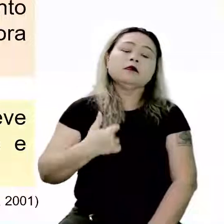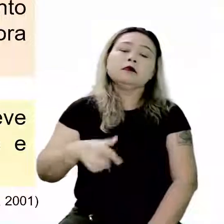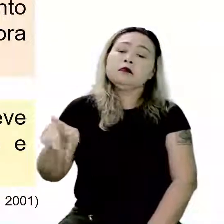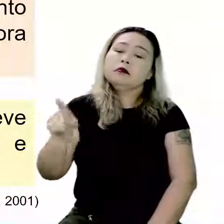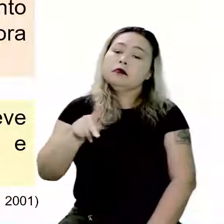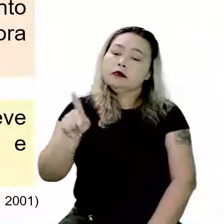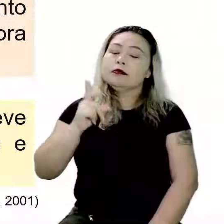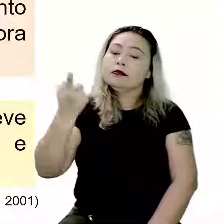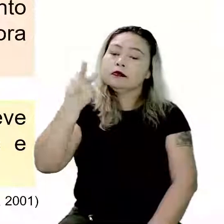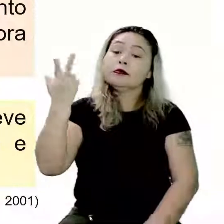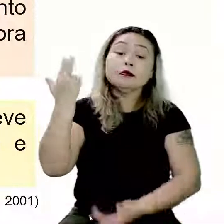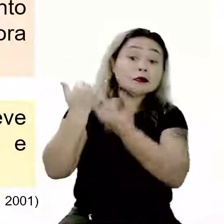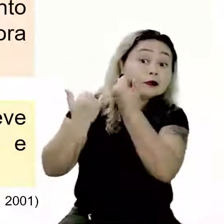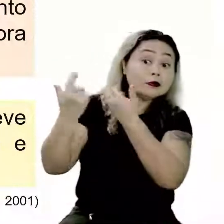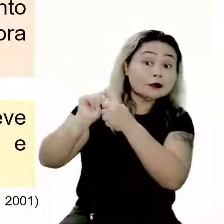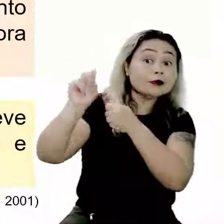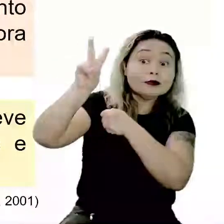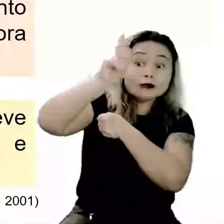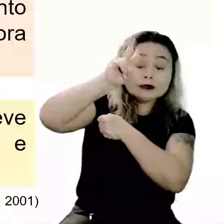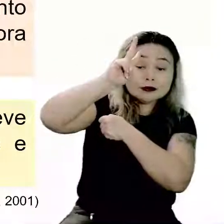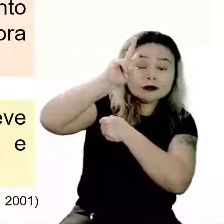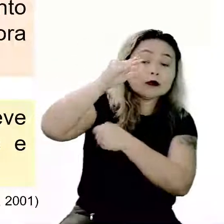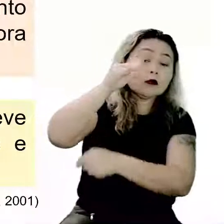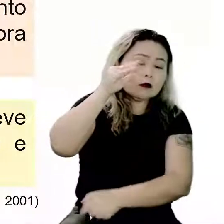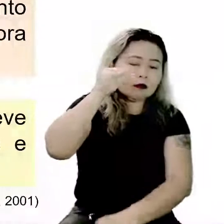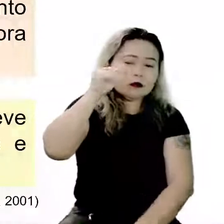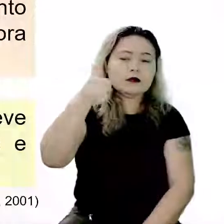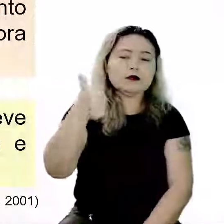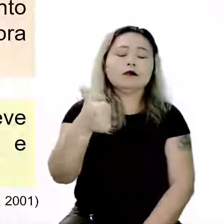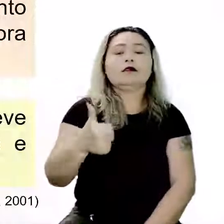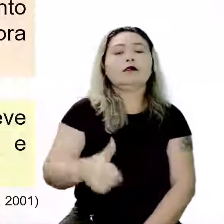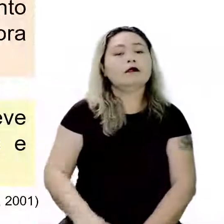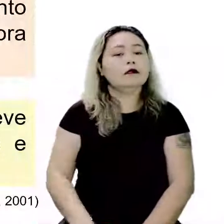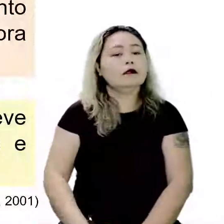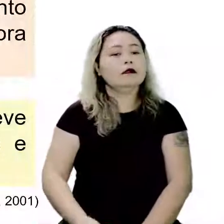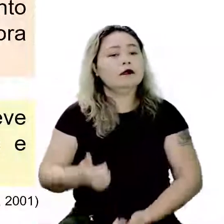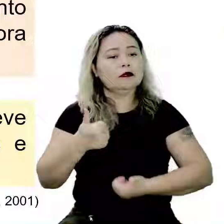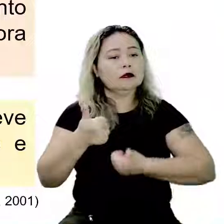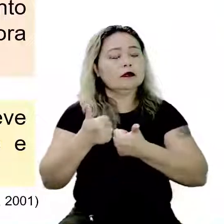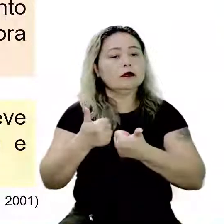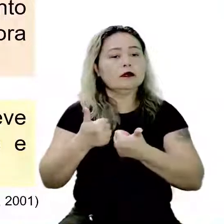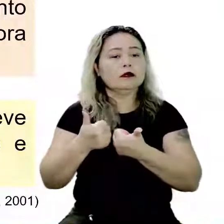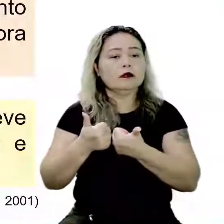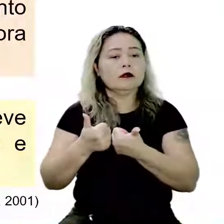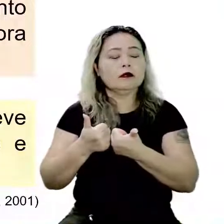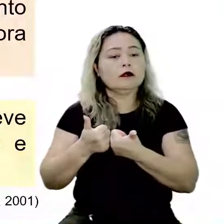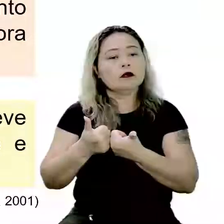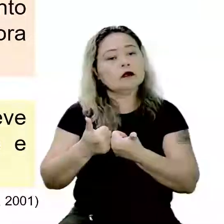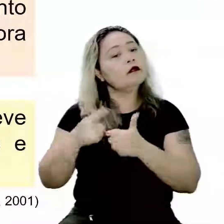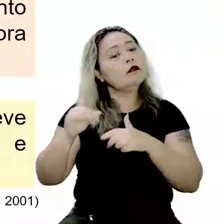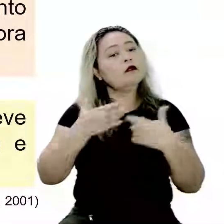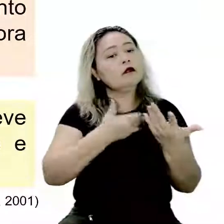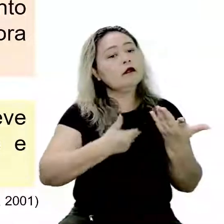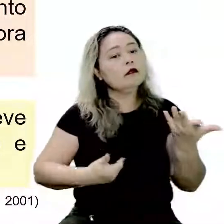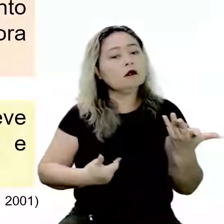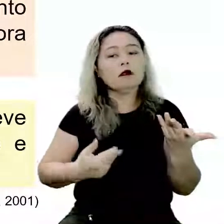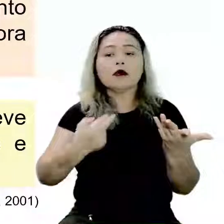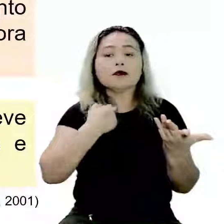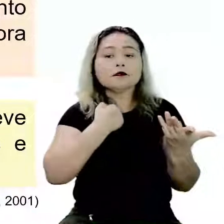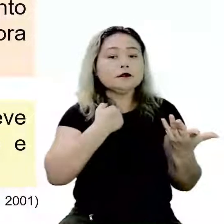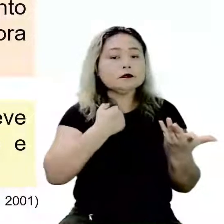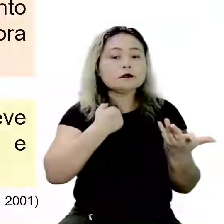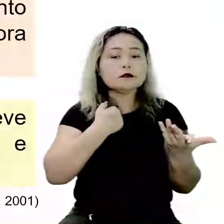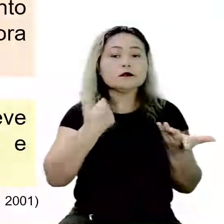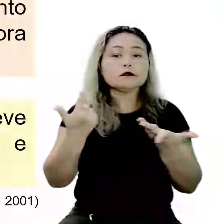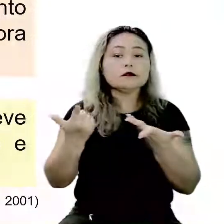vou procurar alguém para me contar essas histórias, professor. Fiquei curioso. Fechou. Beleza, vamos lá. O governo não pôde